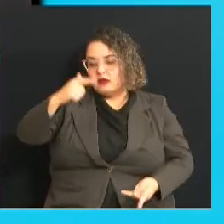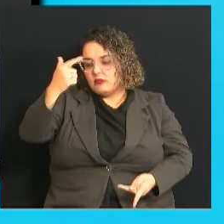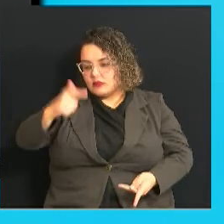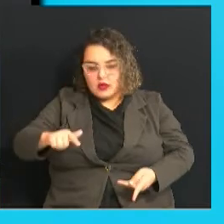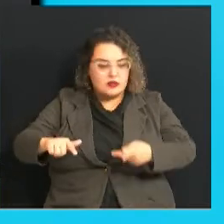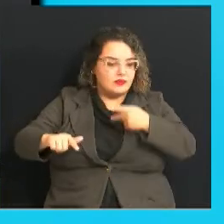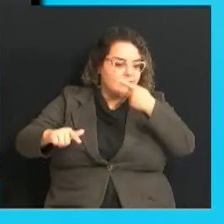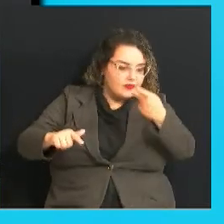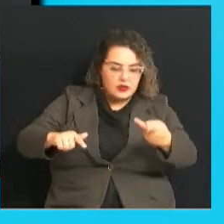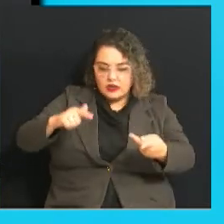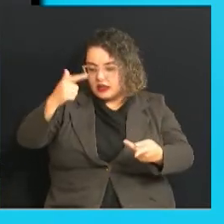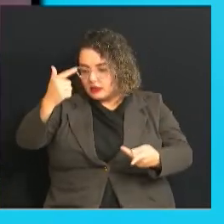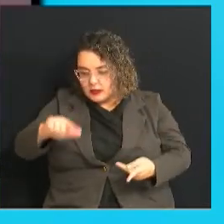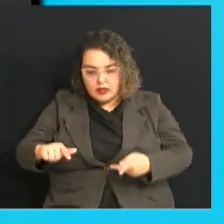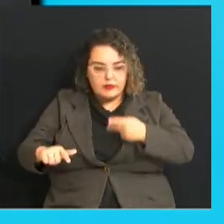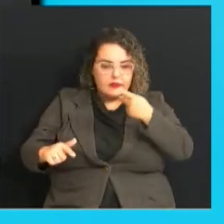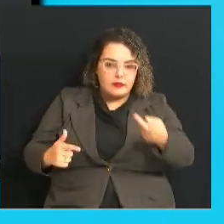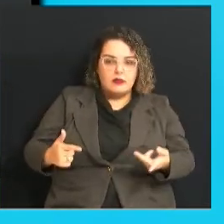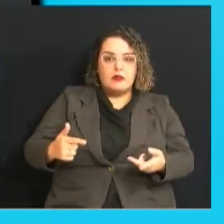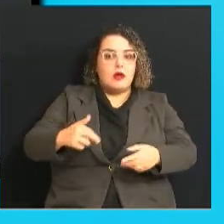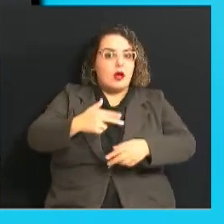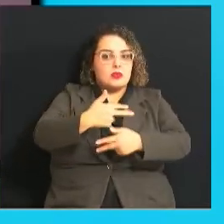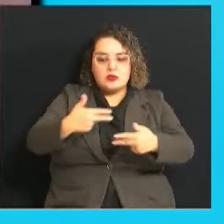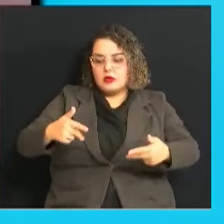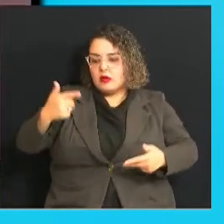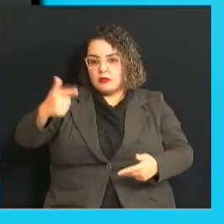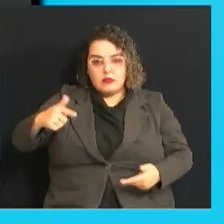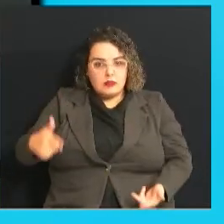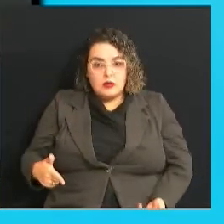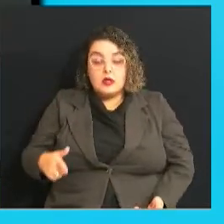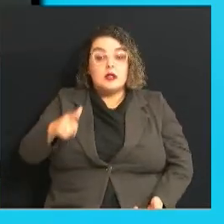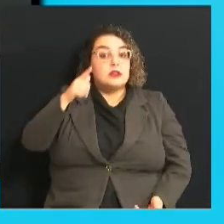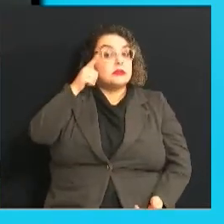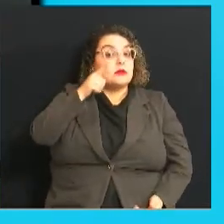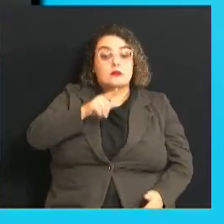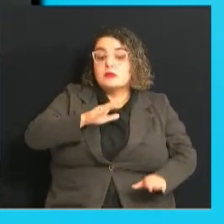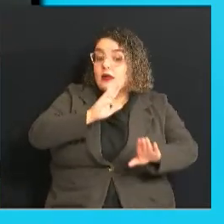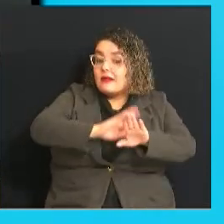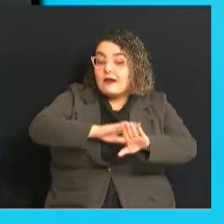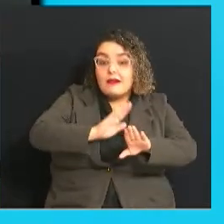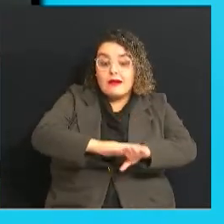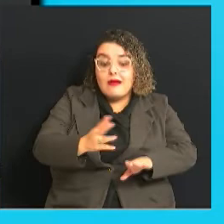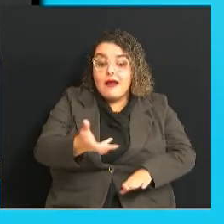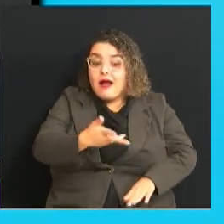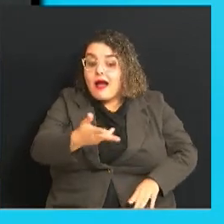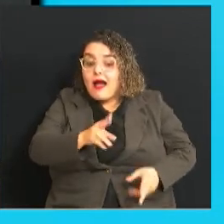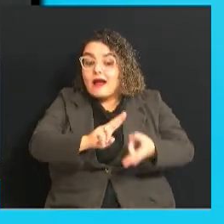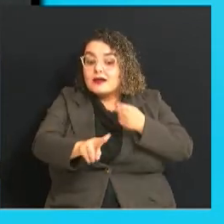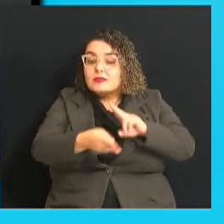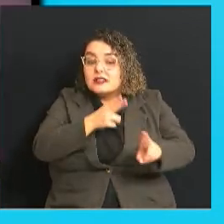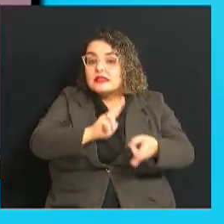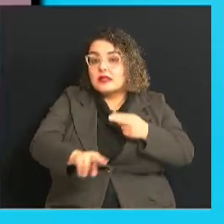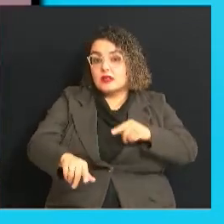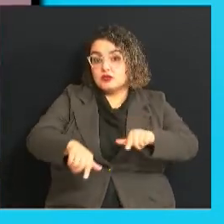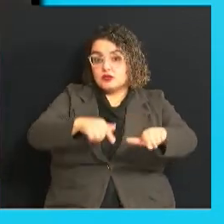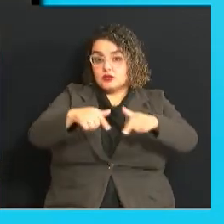que não consegue mais funcionar como funcionava antes no trabalho, e